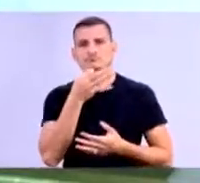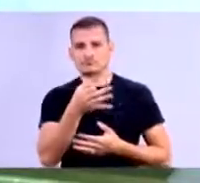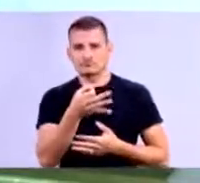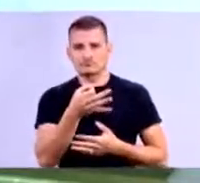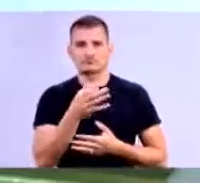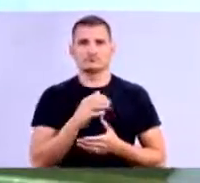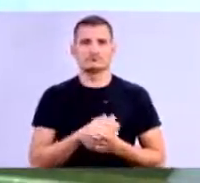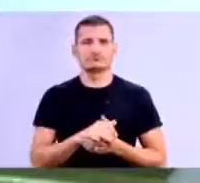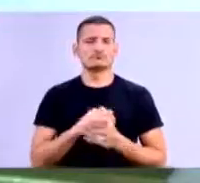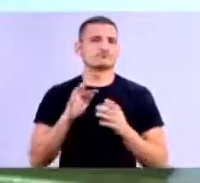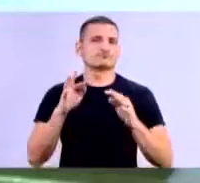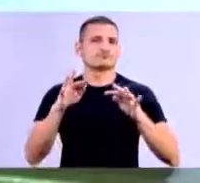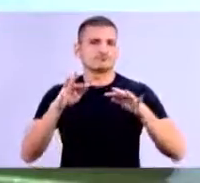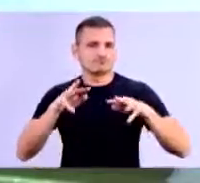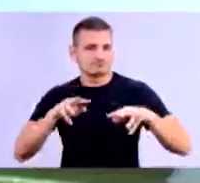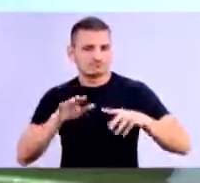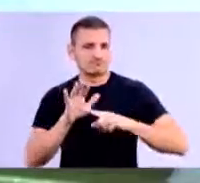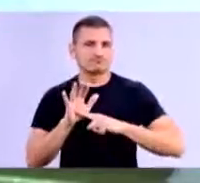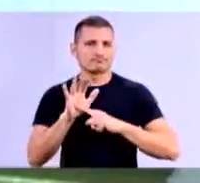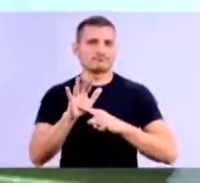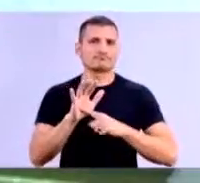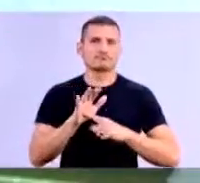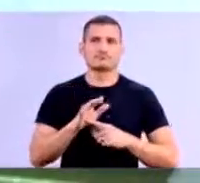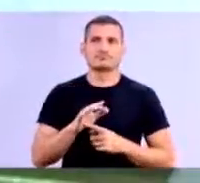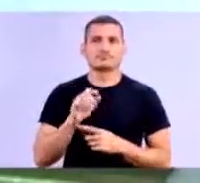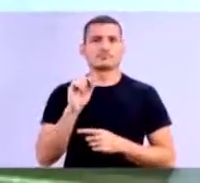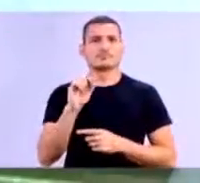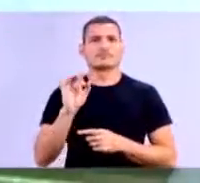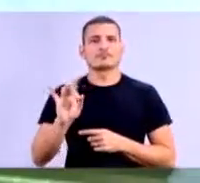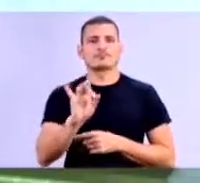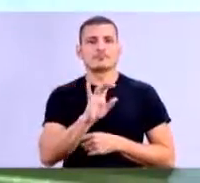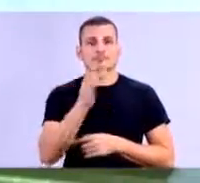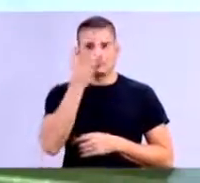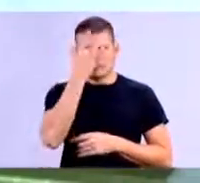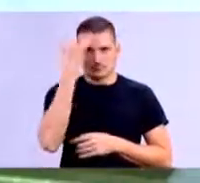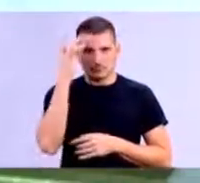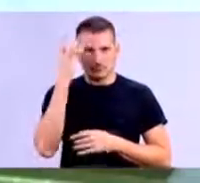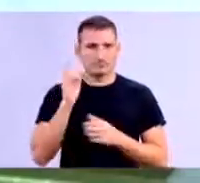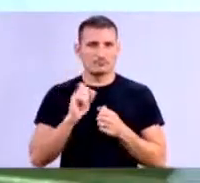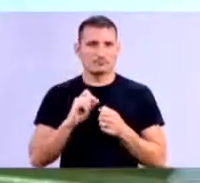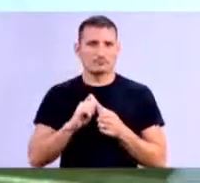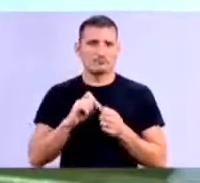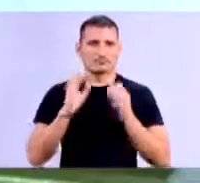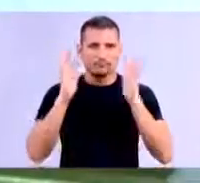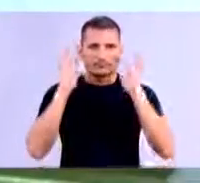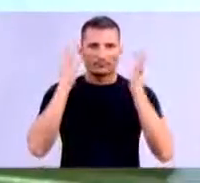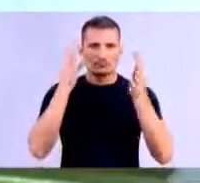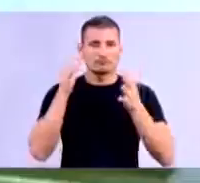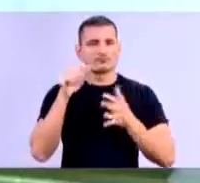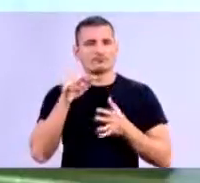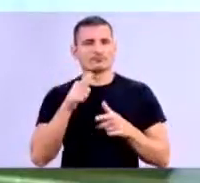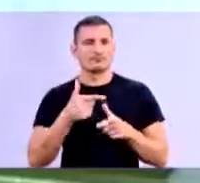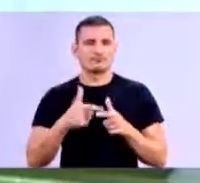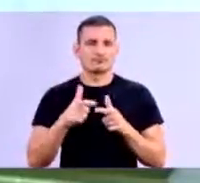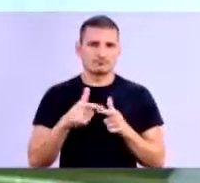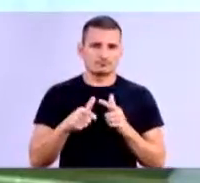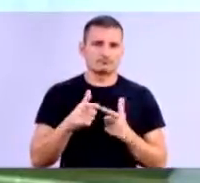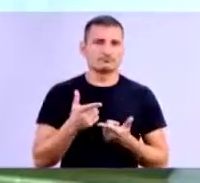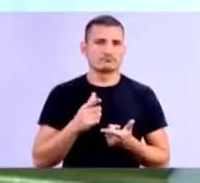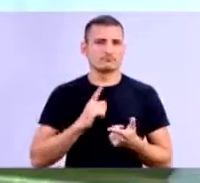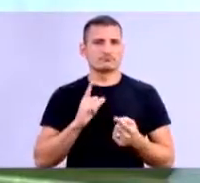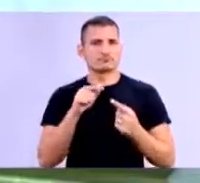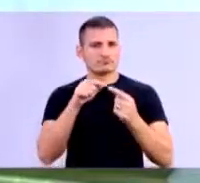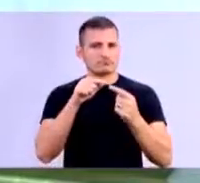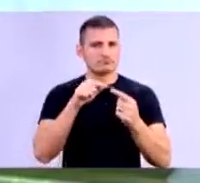no final apresentar o que cada pessoa vai ter que fazer para resolver aquela questão que está relacionada